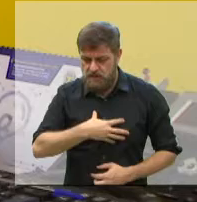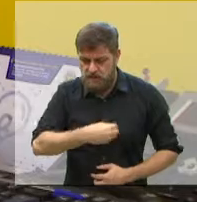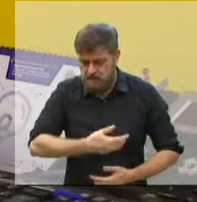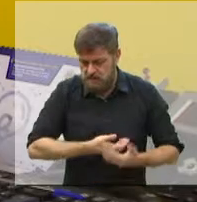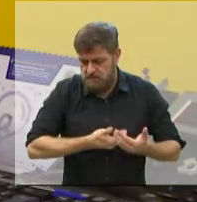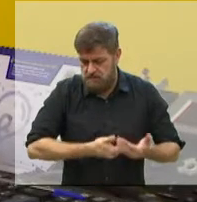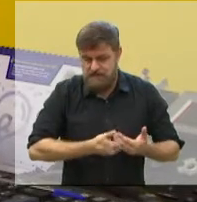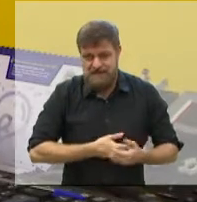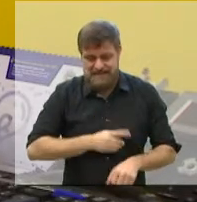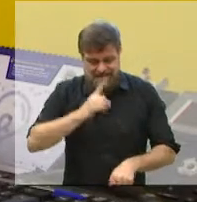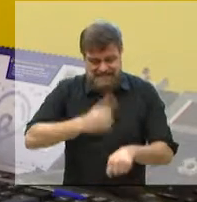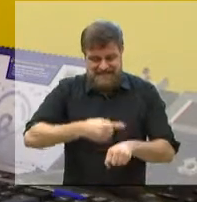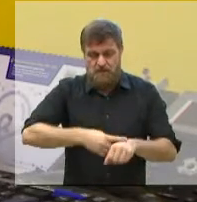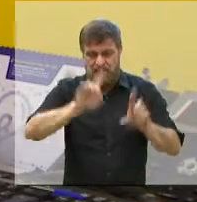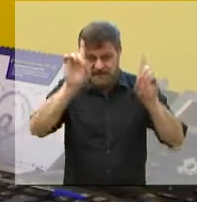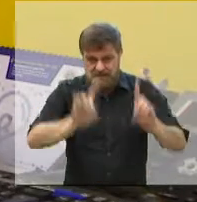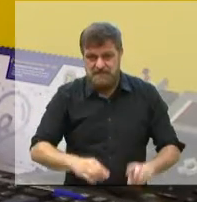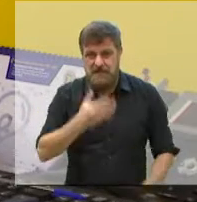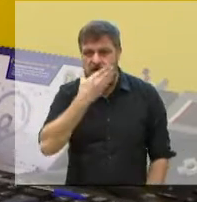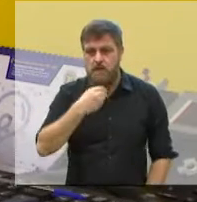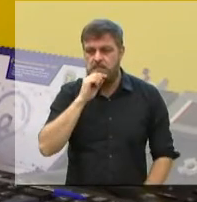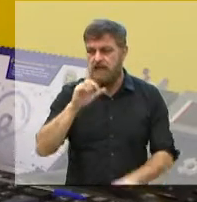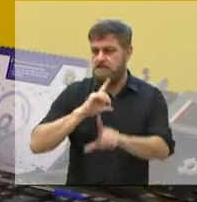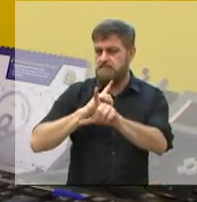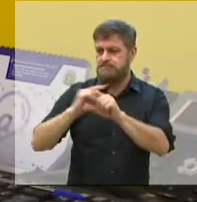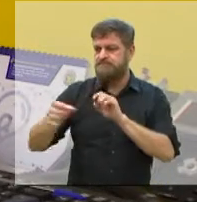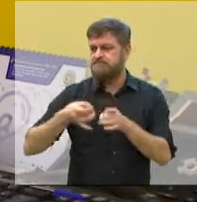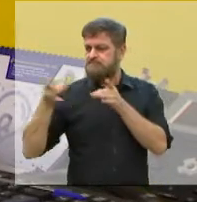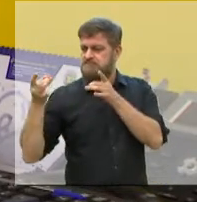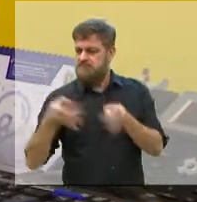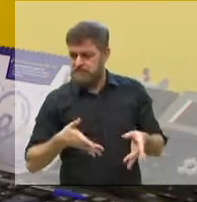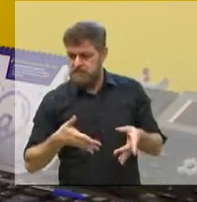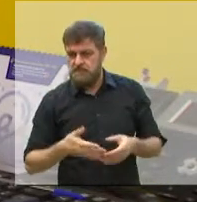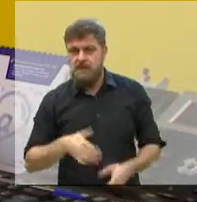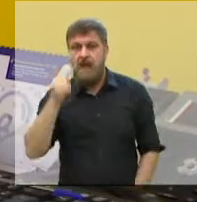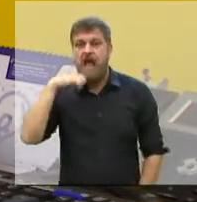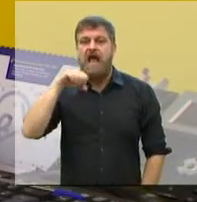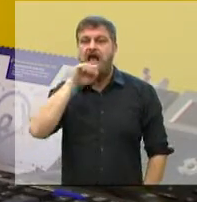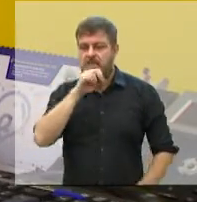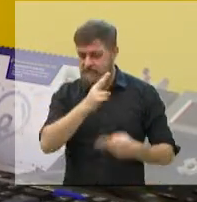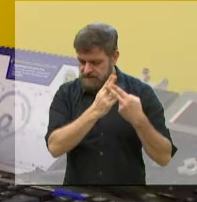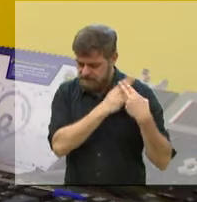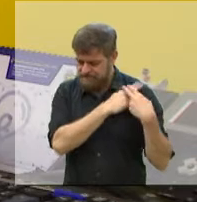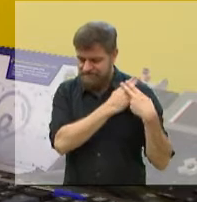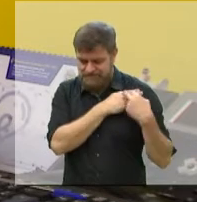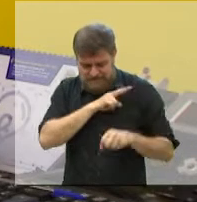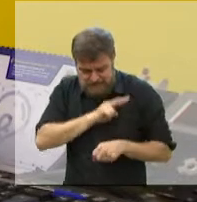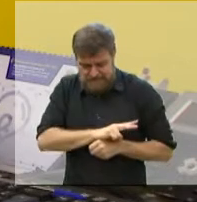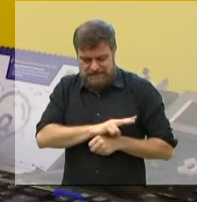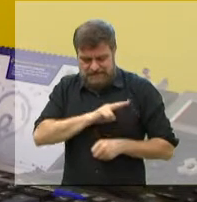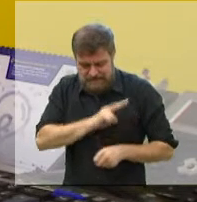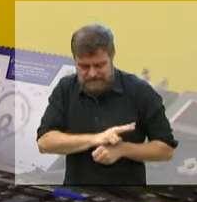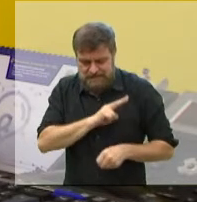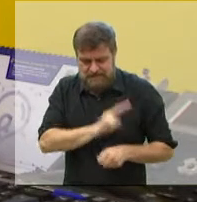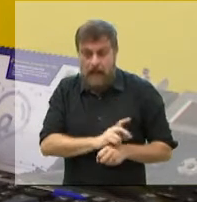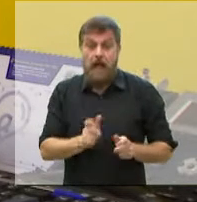criança deficiente, infelizmente os pais eles vão embora, aí sobrecarrega a maioria das vezes para as